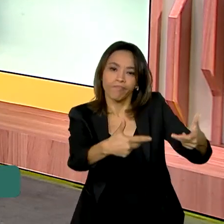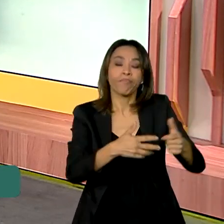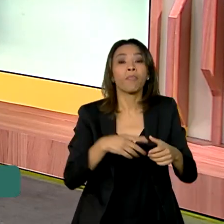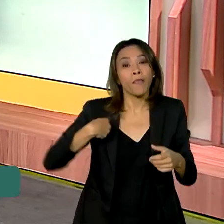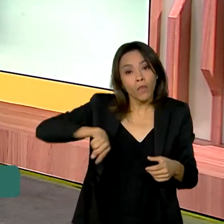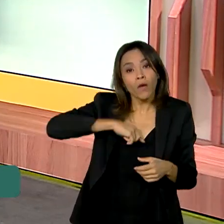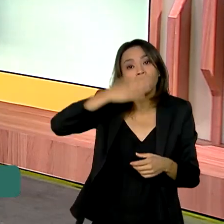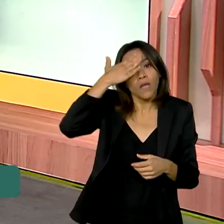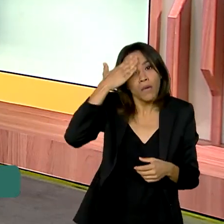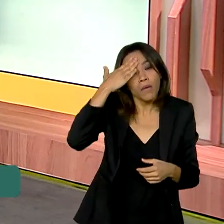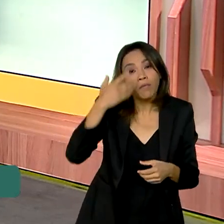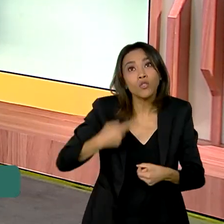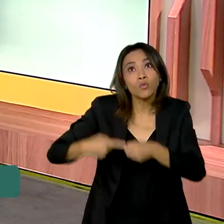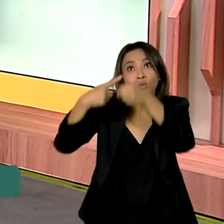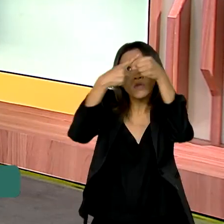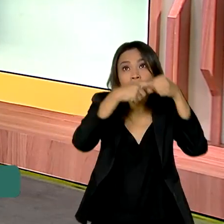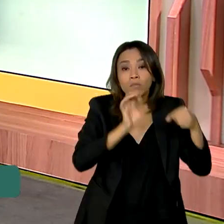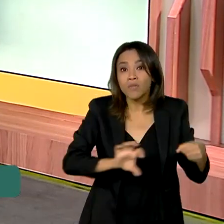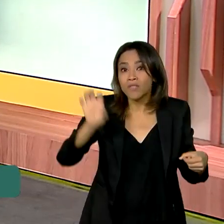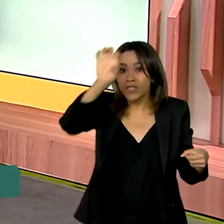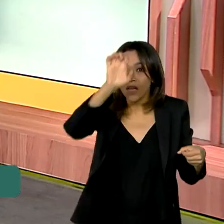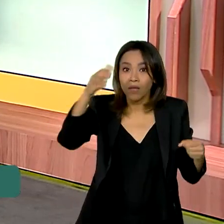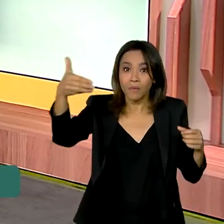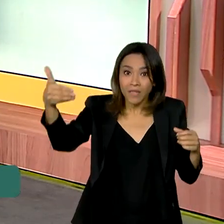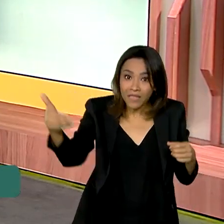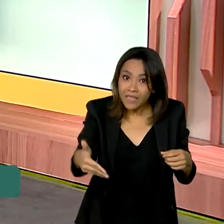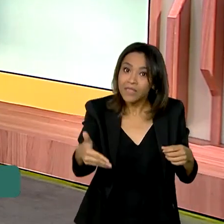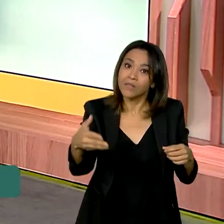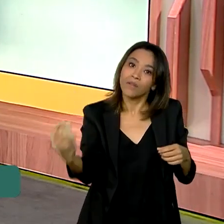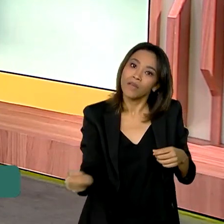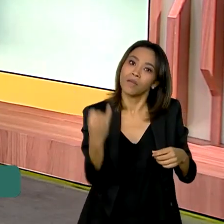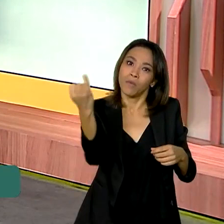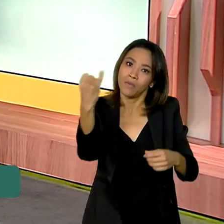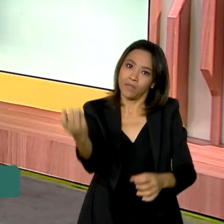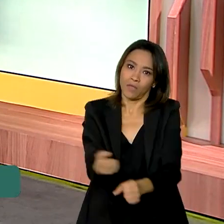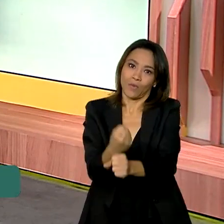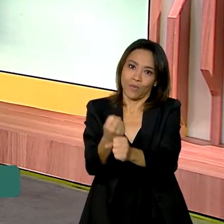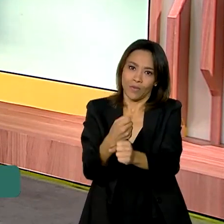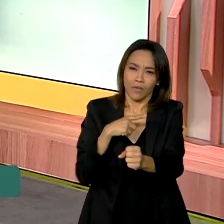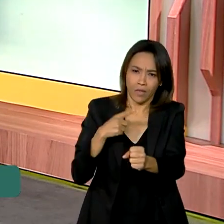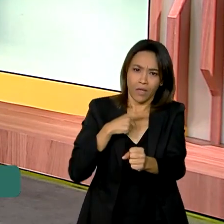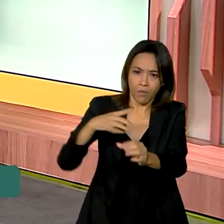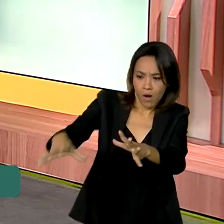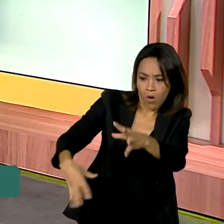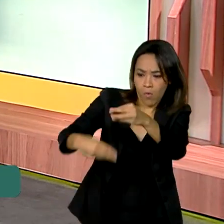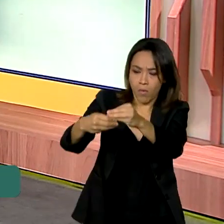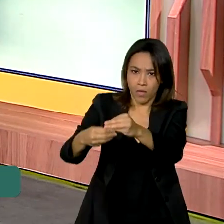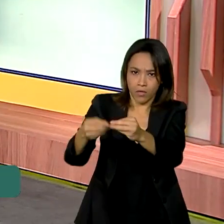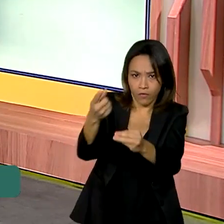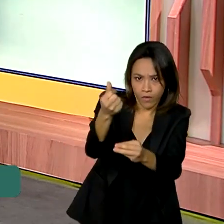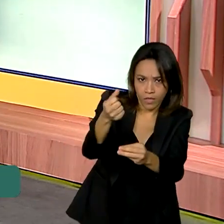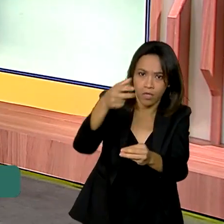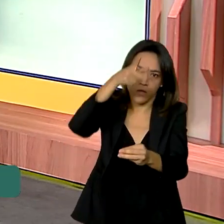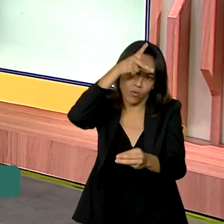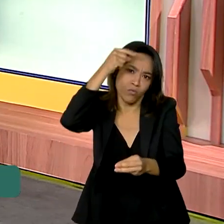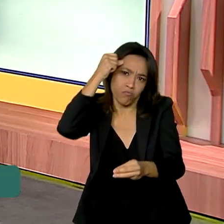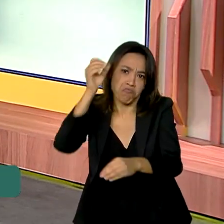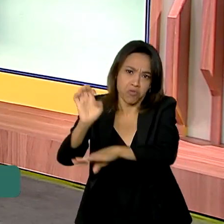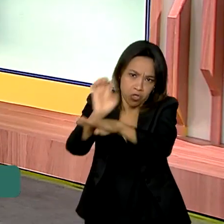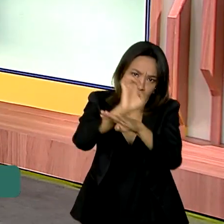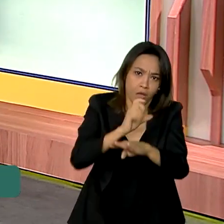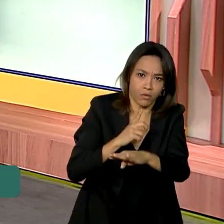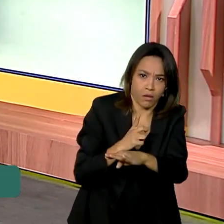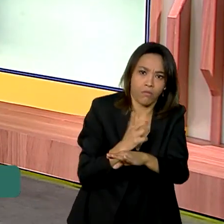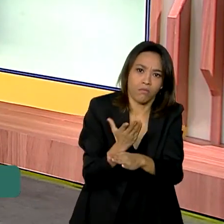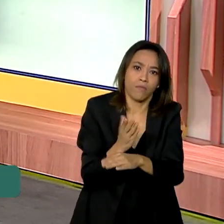de estados é muito importante, né? Haverá uma participação deles nessas obras também? Exatamente, Roberto. A parte da